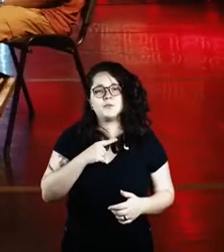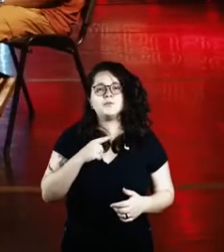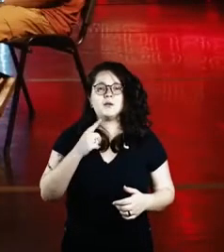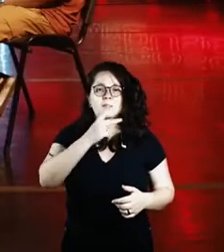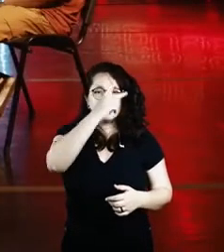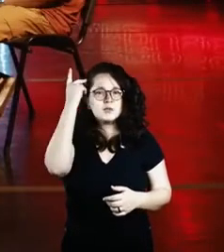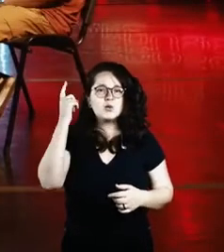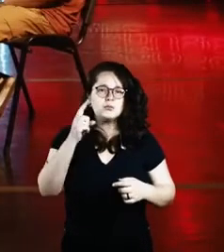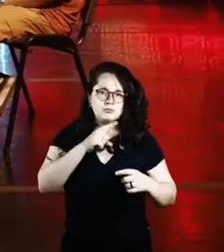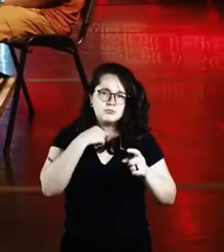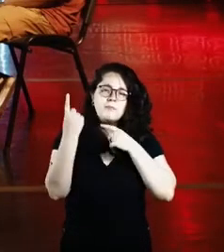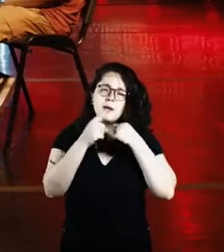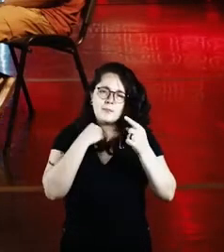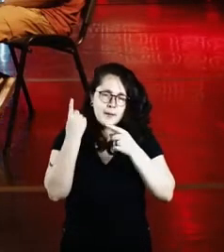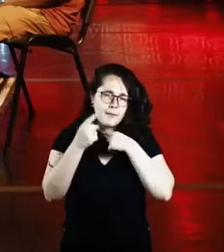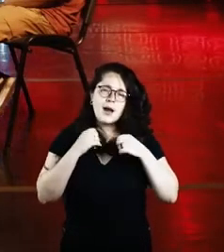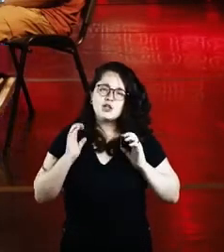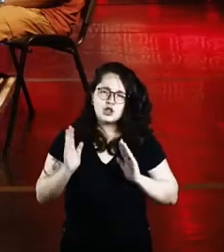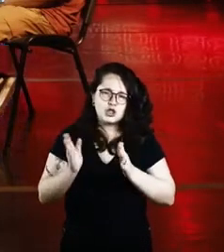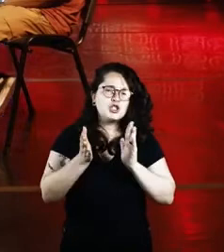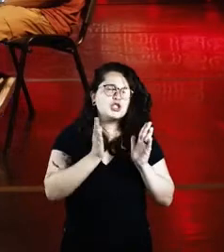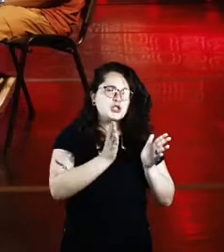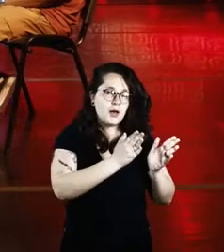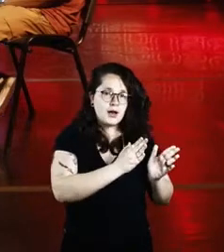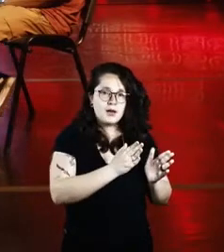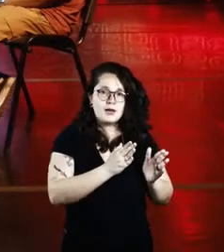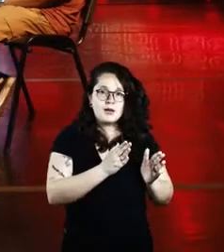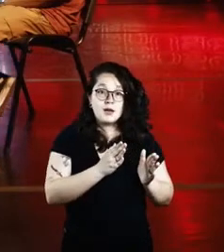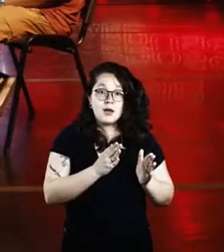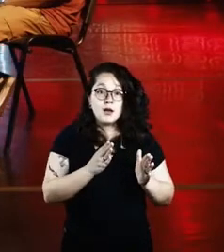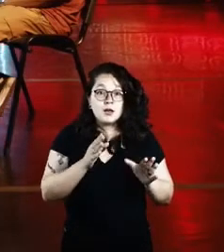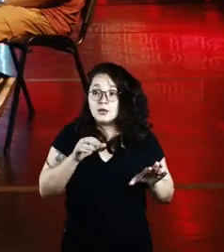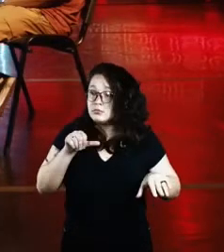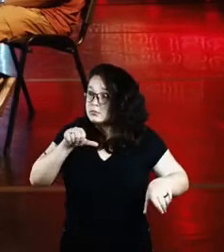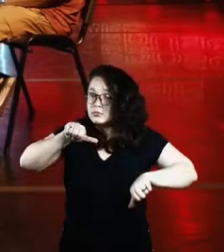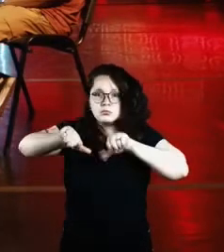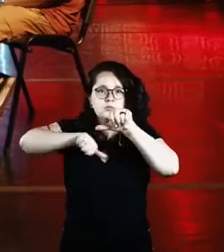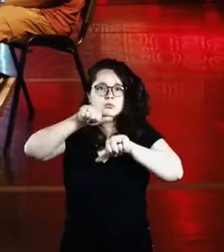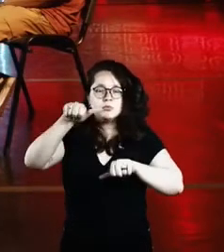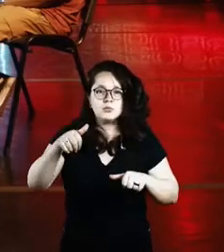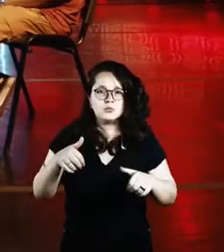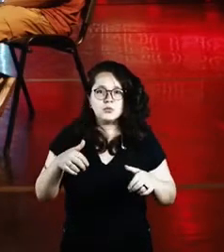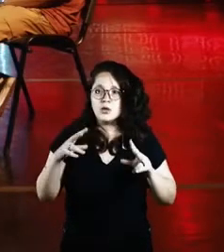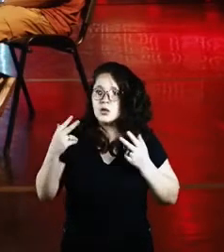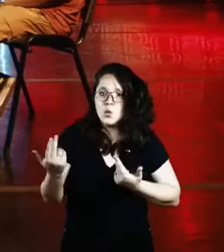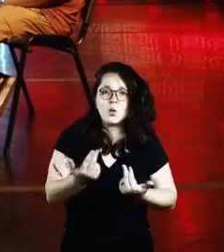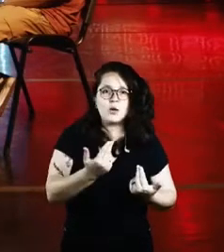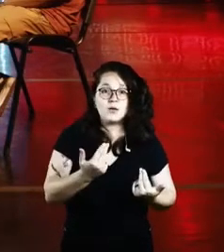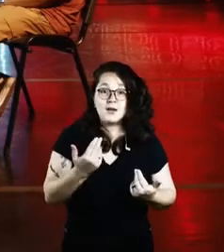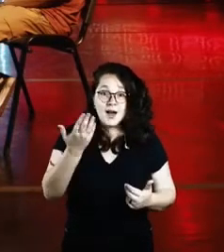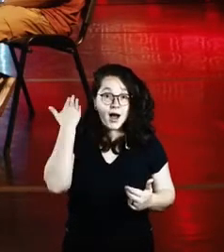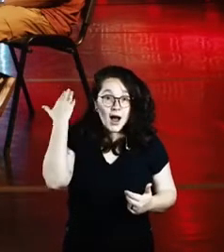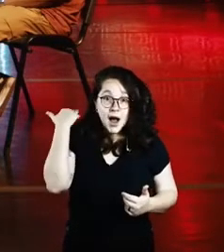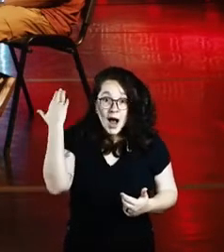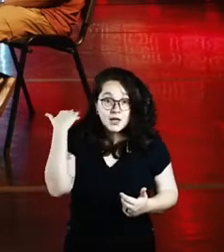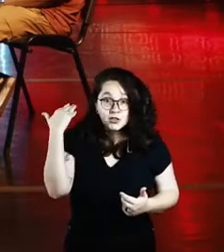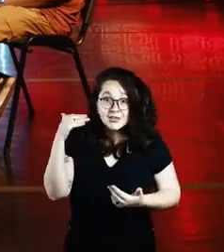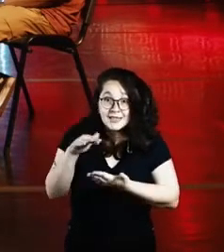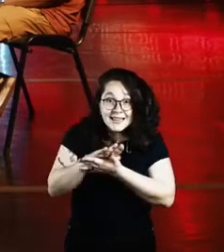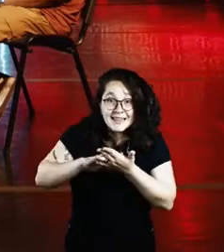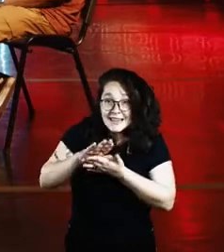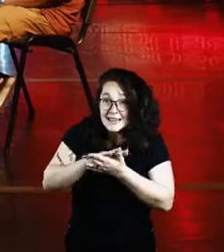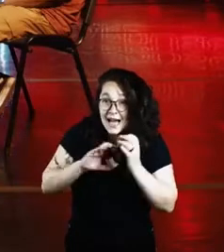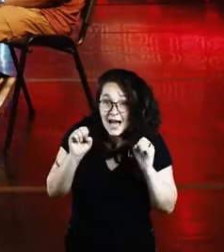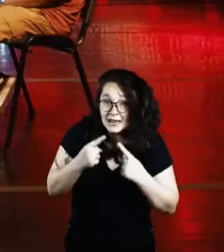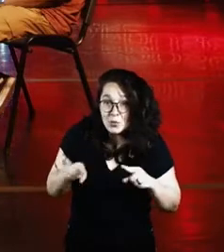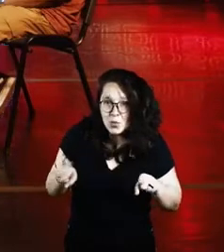perdemos outras pessoas. De repente, todo mundo, saca, virou Jéssico Gui Combo. Mano, detalhe, o cara tava aí. Ninguém tocava a música dele nos bailes. E